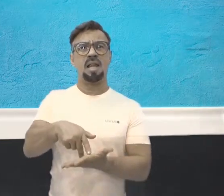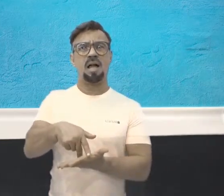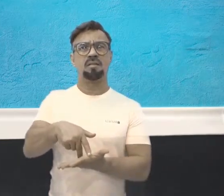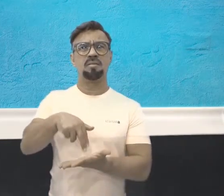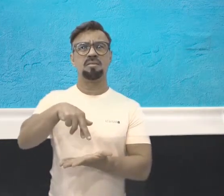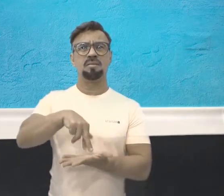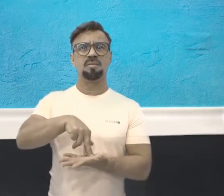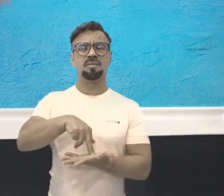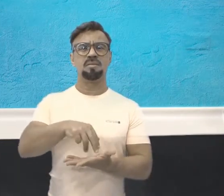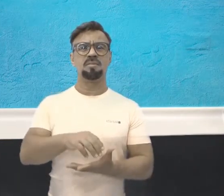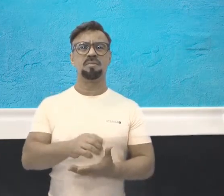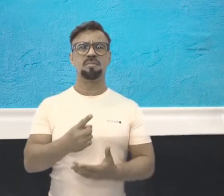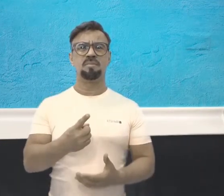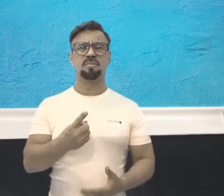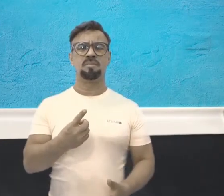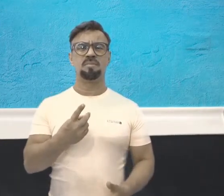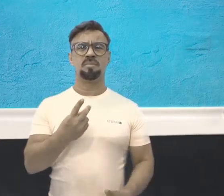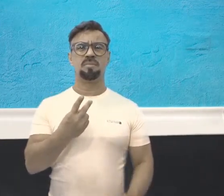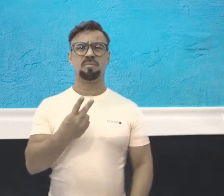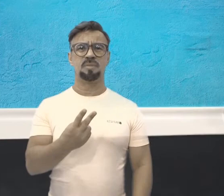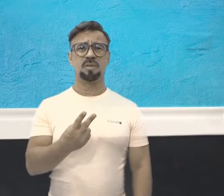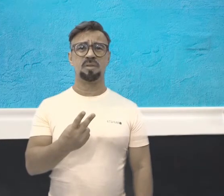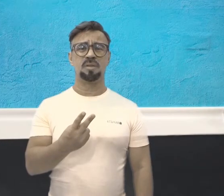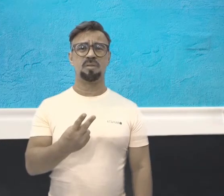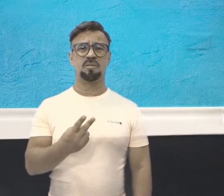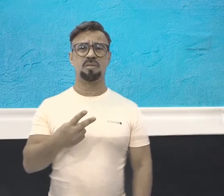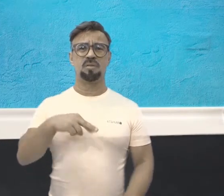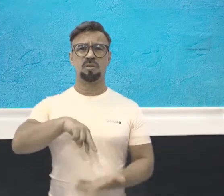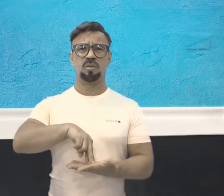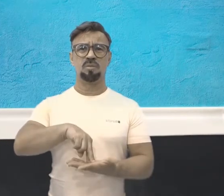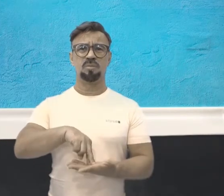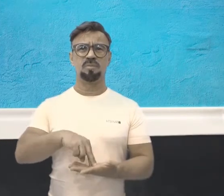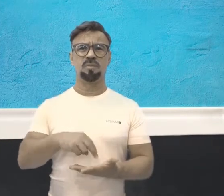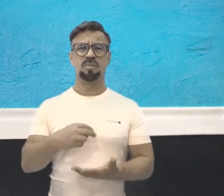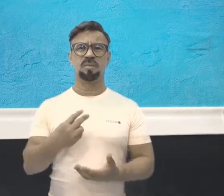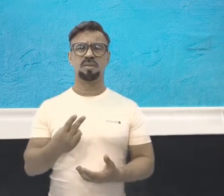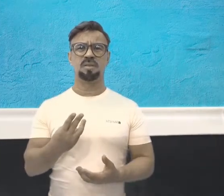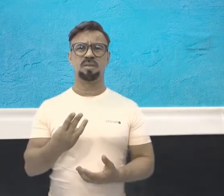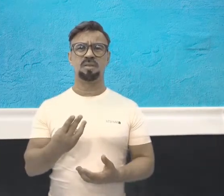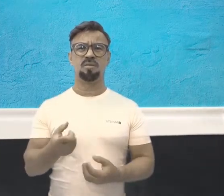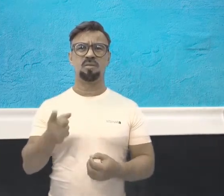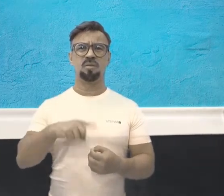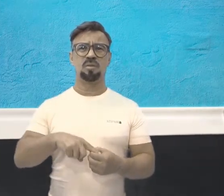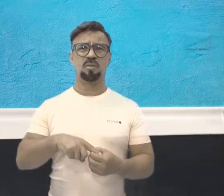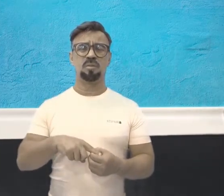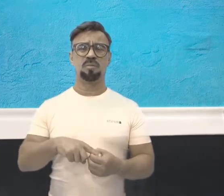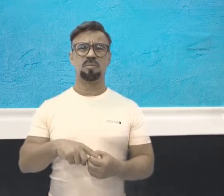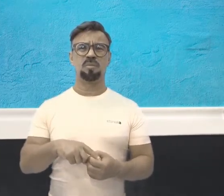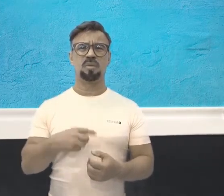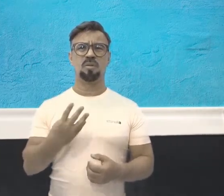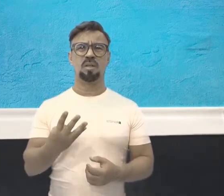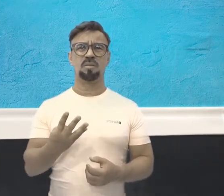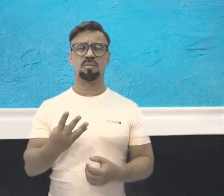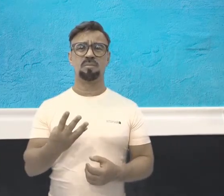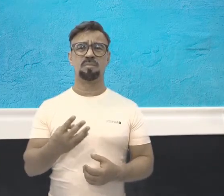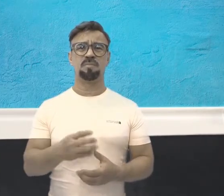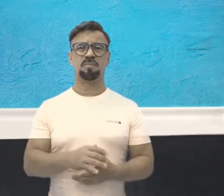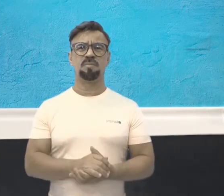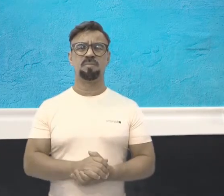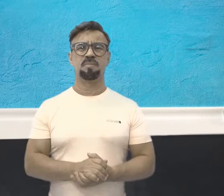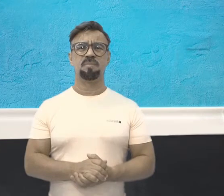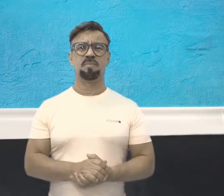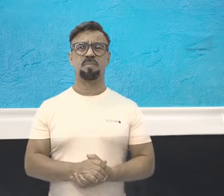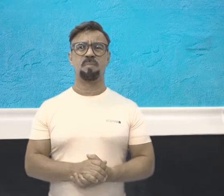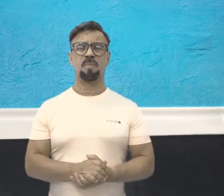agora e um voltou e dois voltou e três outro e quatro